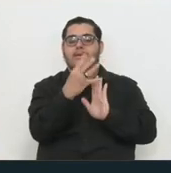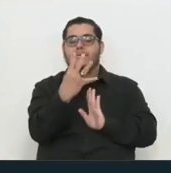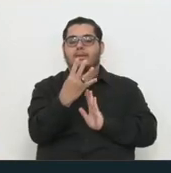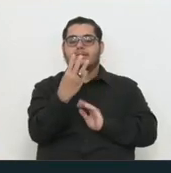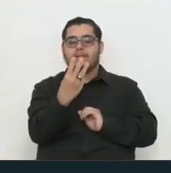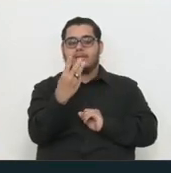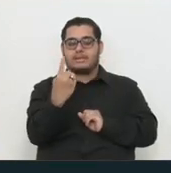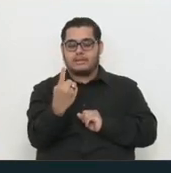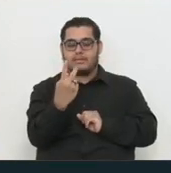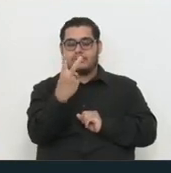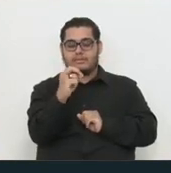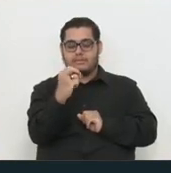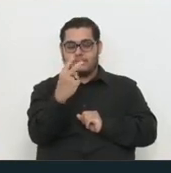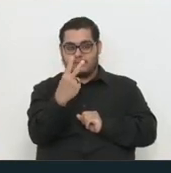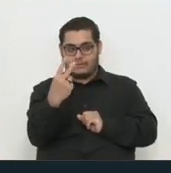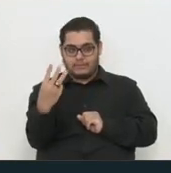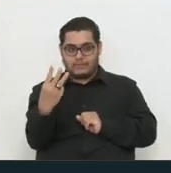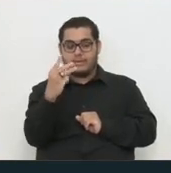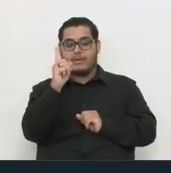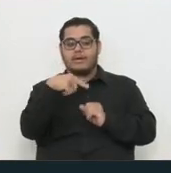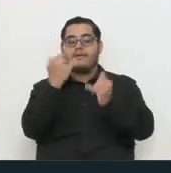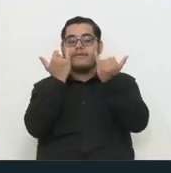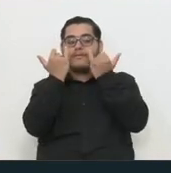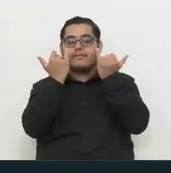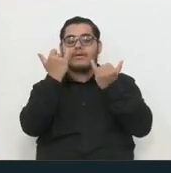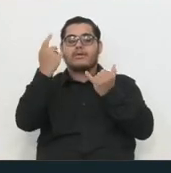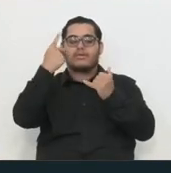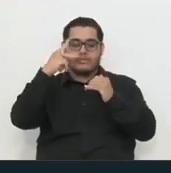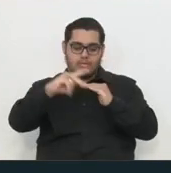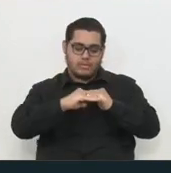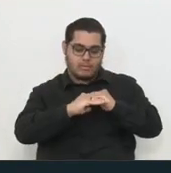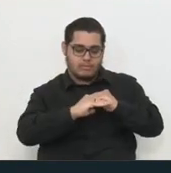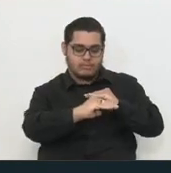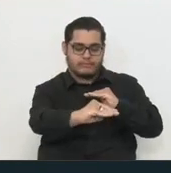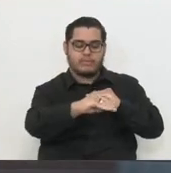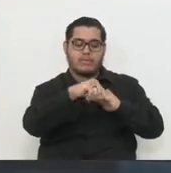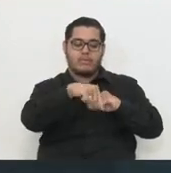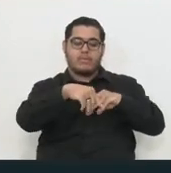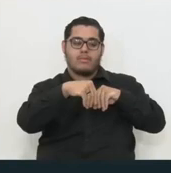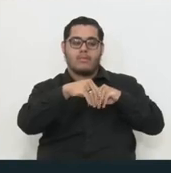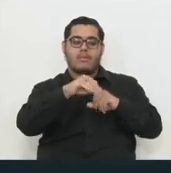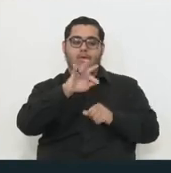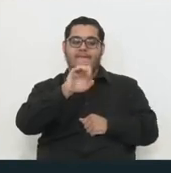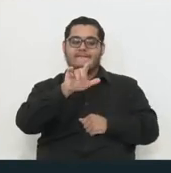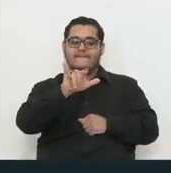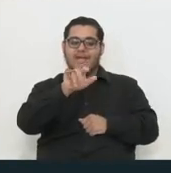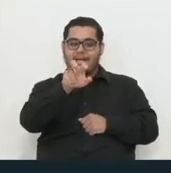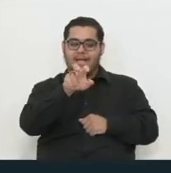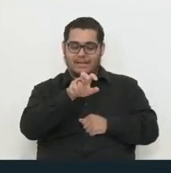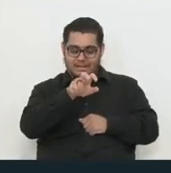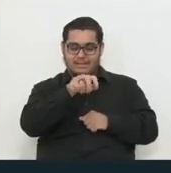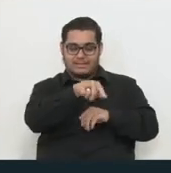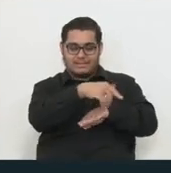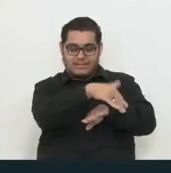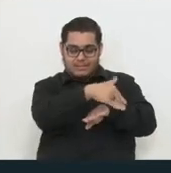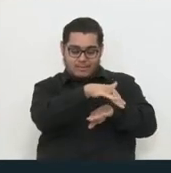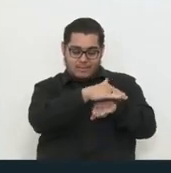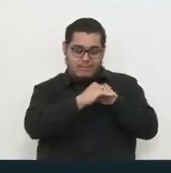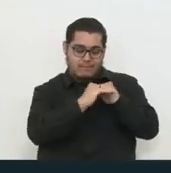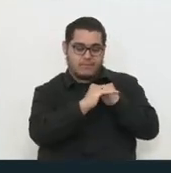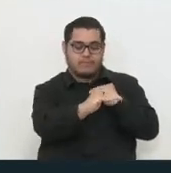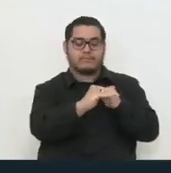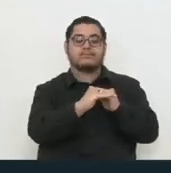informações sobre a própria pavimentação asfáltica da Rua Félix das balsas Recreio São Jorge autor vereadora Vanessa de Jesus